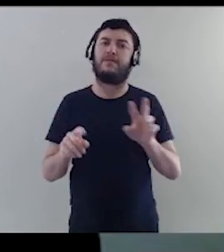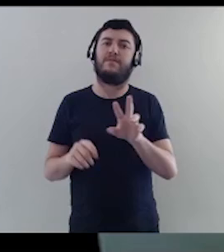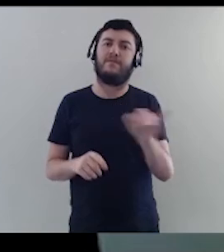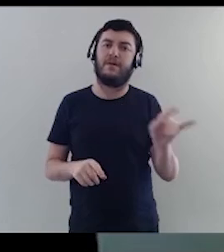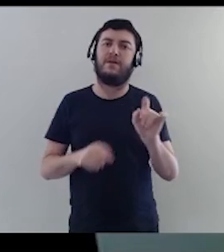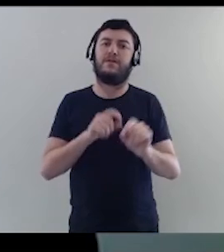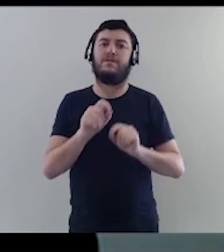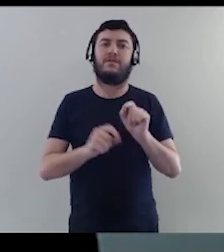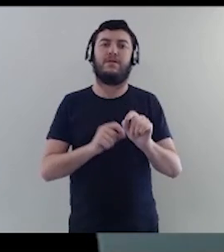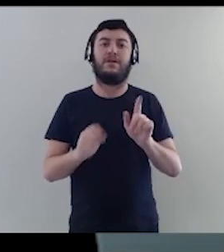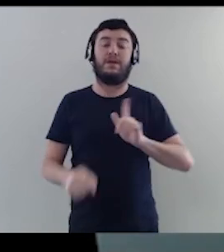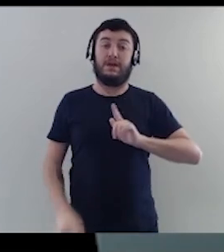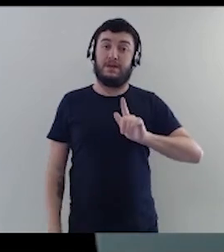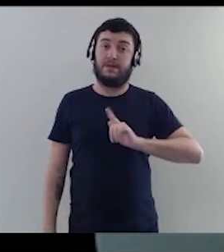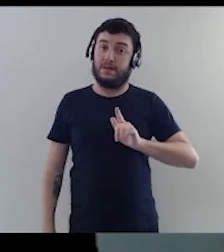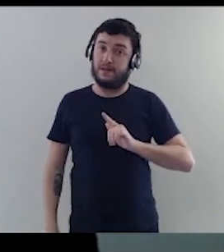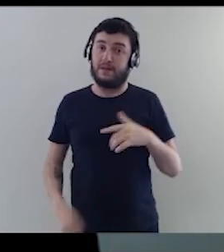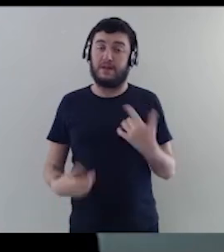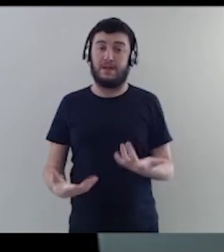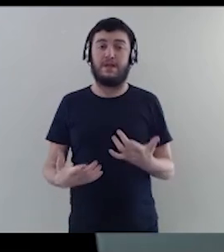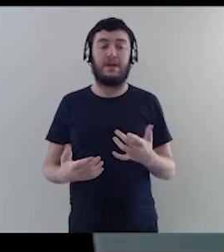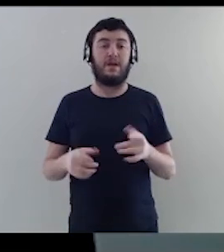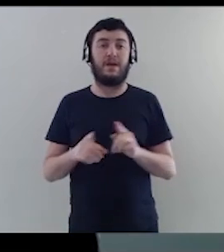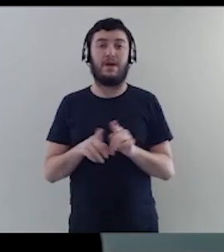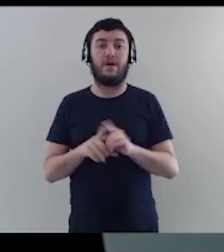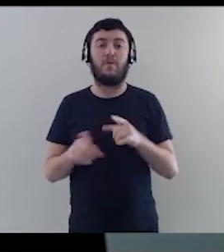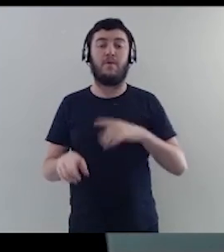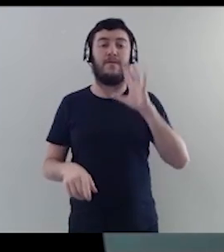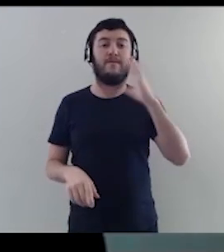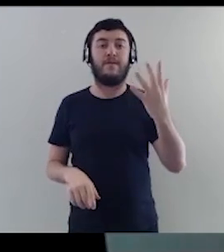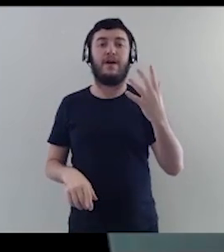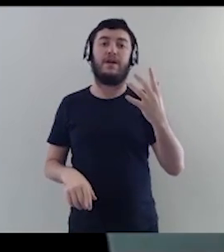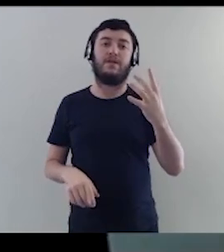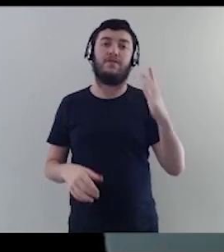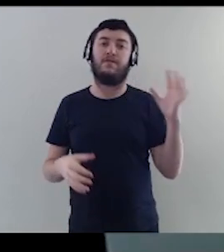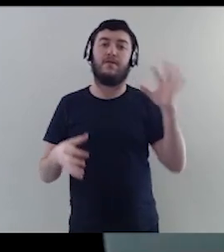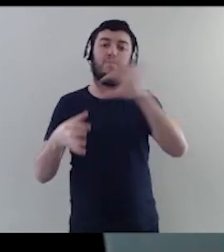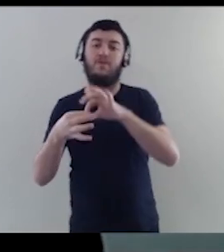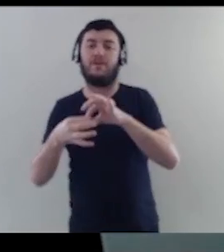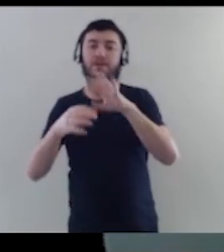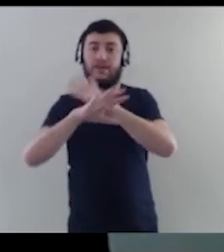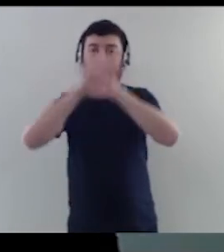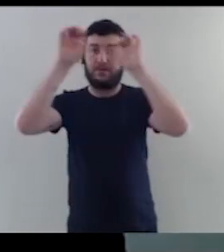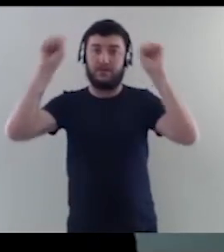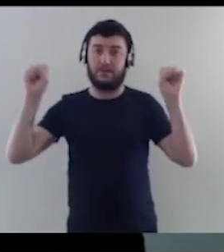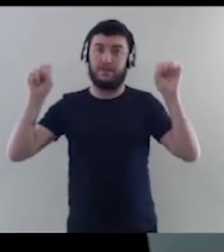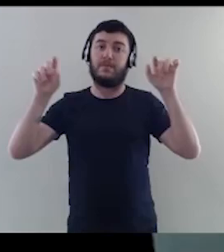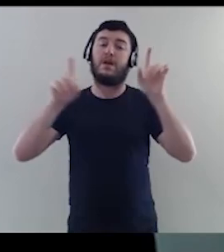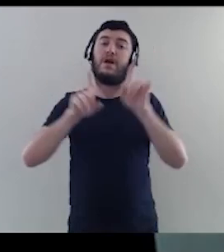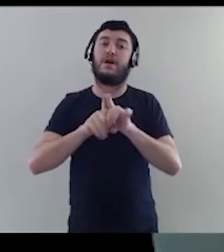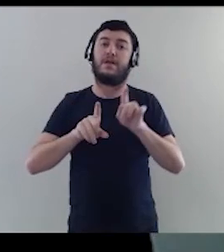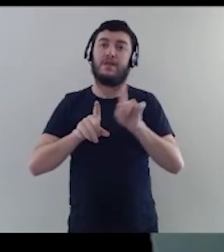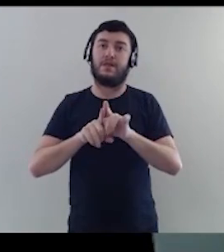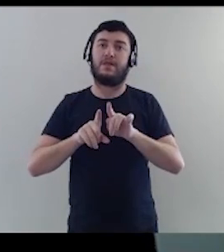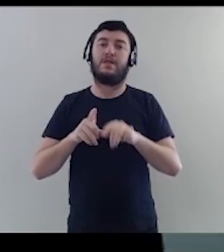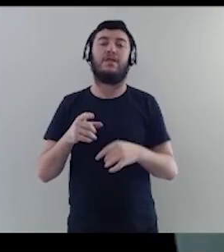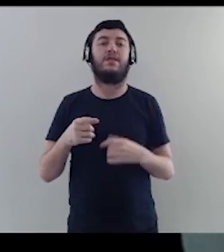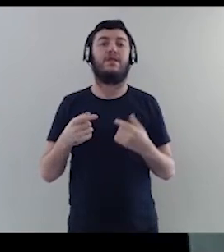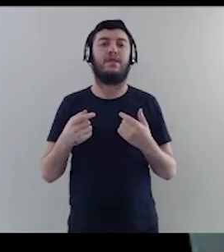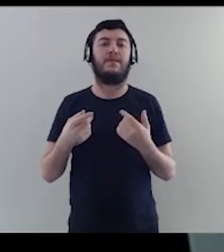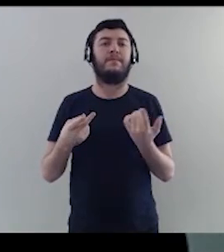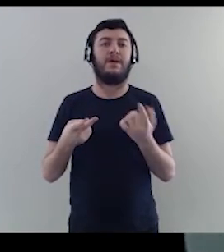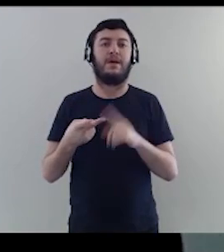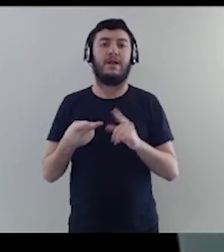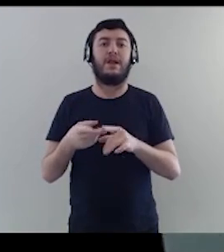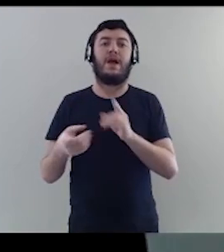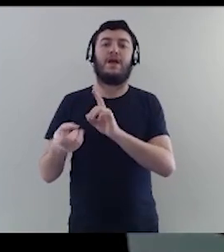forma a ter um efeito vinculativo para os tribunais e para também a